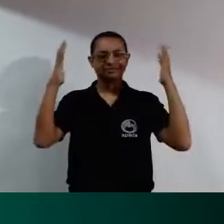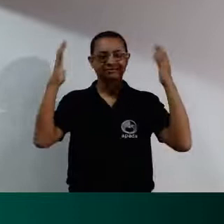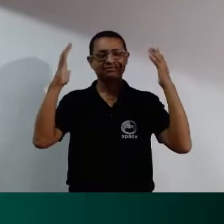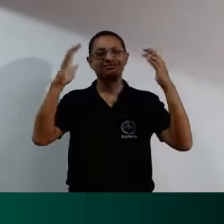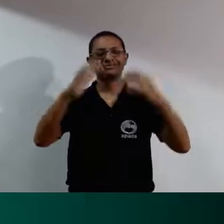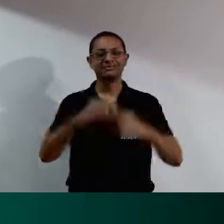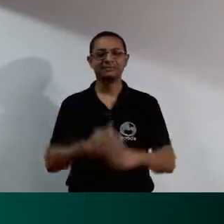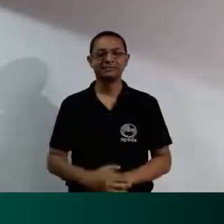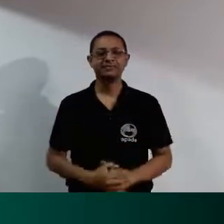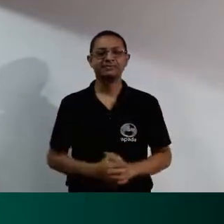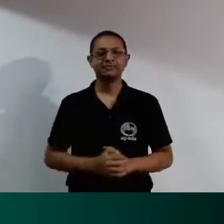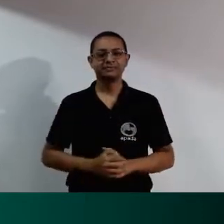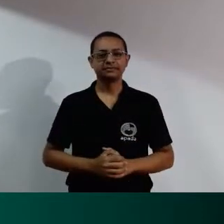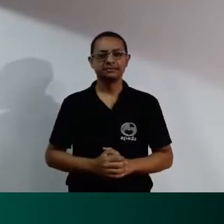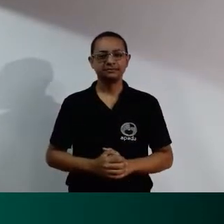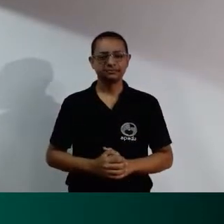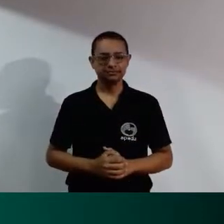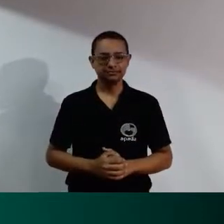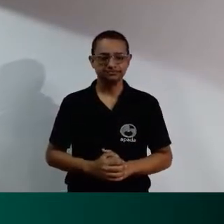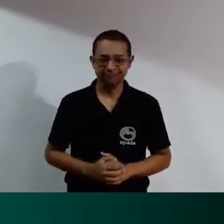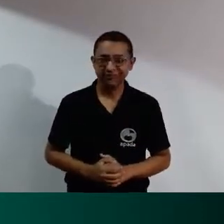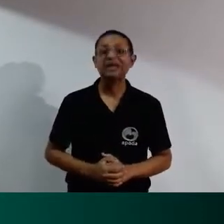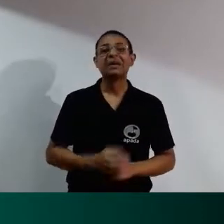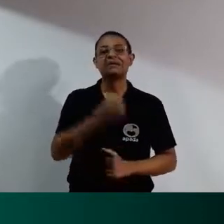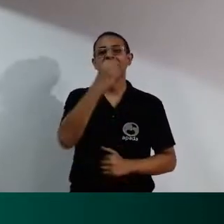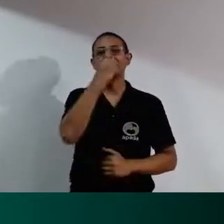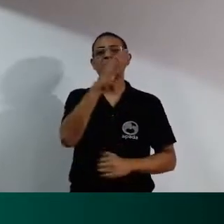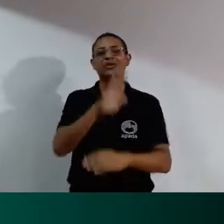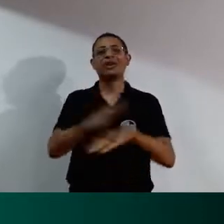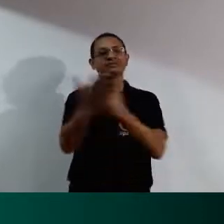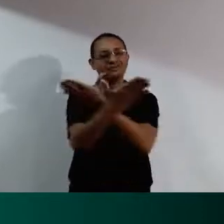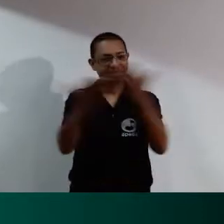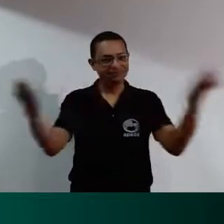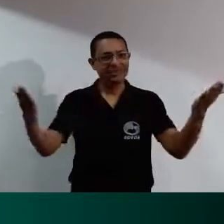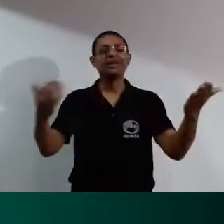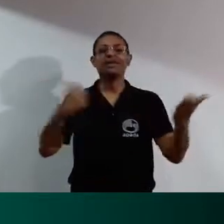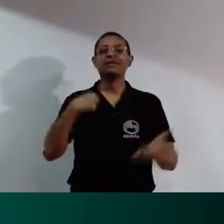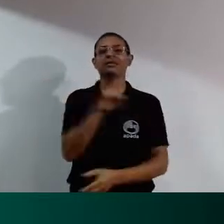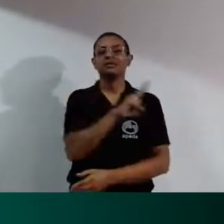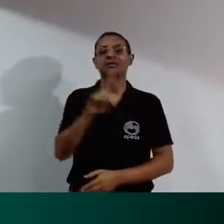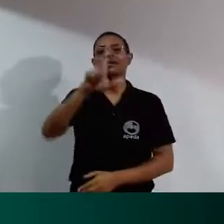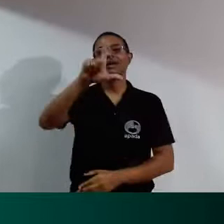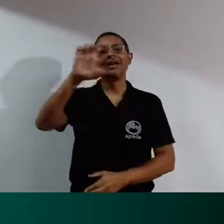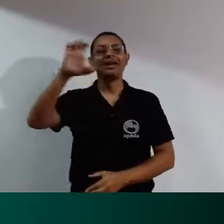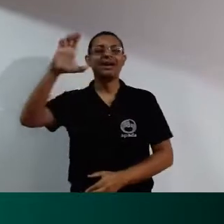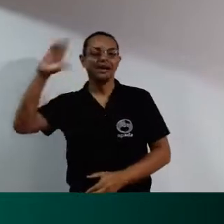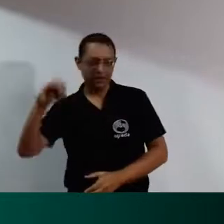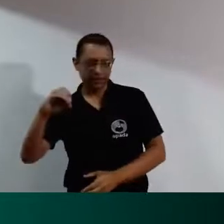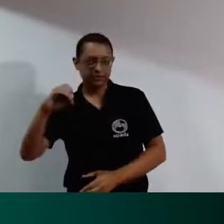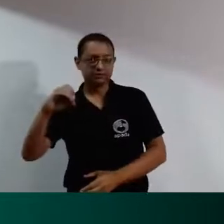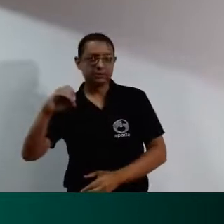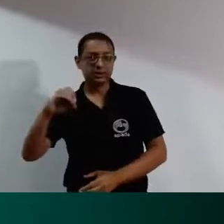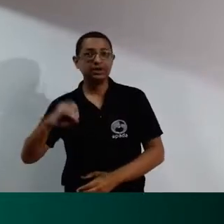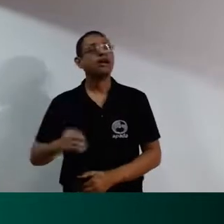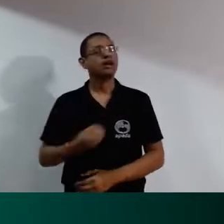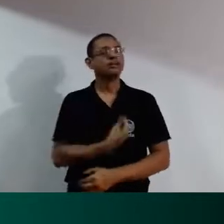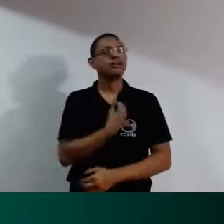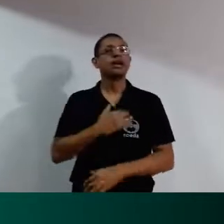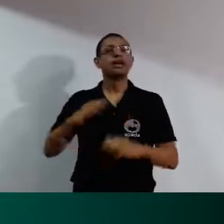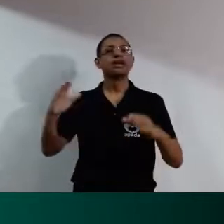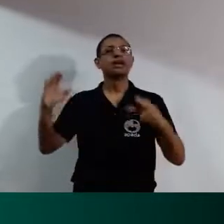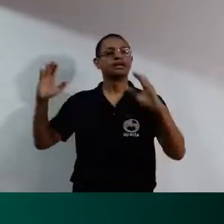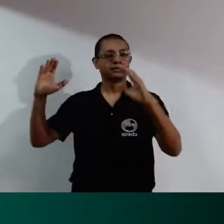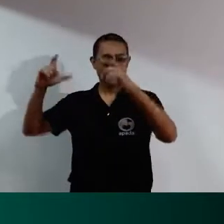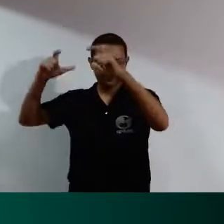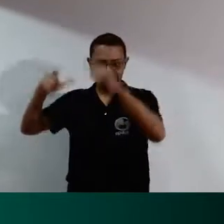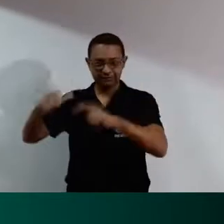a negada Boa tarde eu sou o Léo é sou morador do Residencial José Euclides lá no